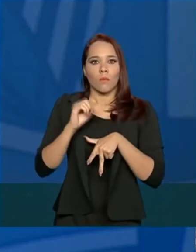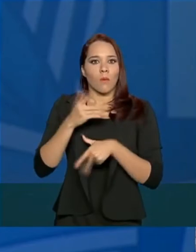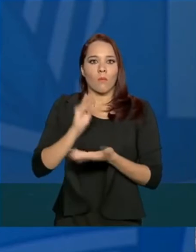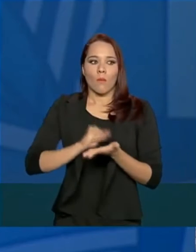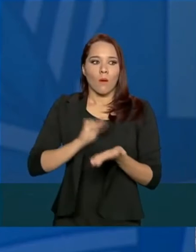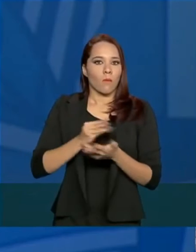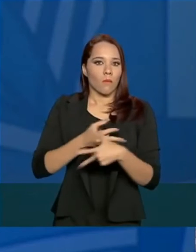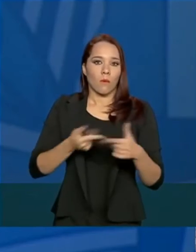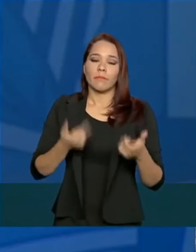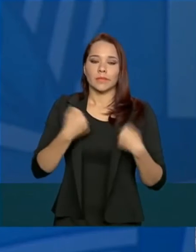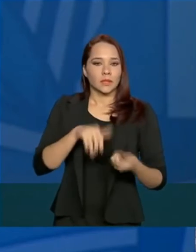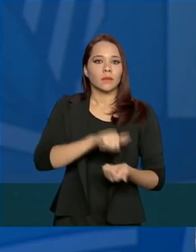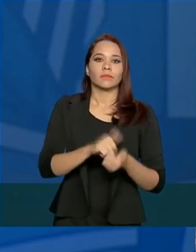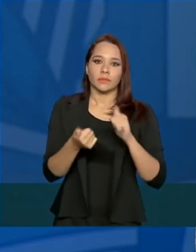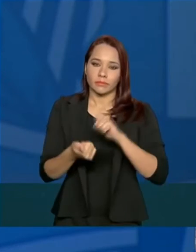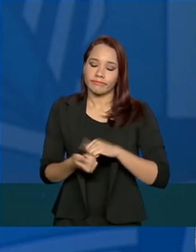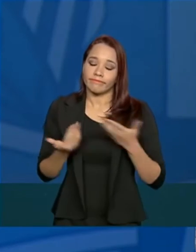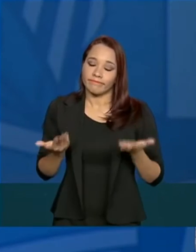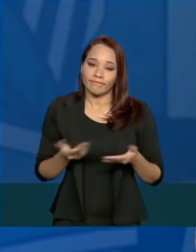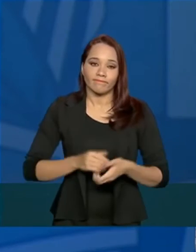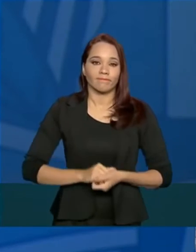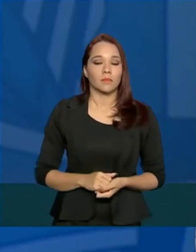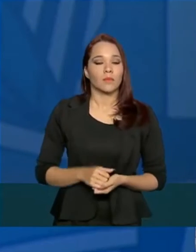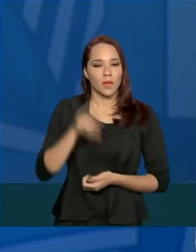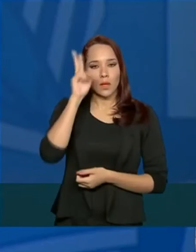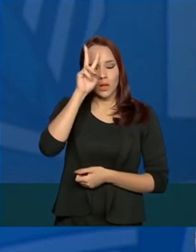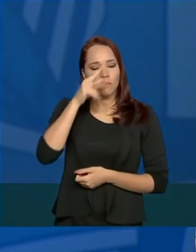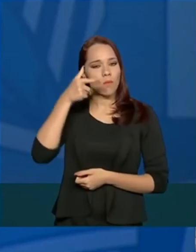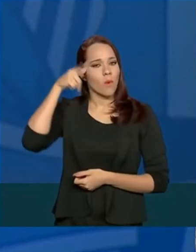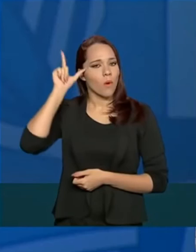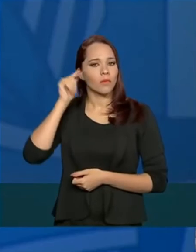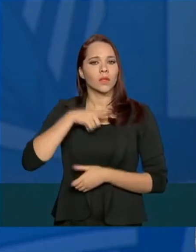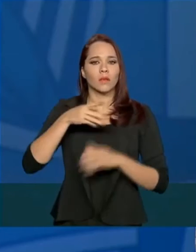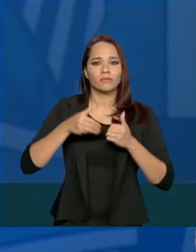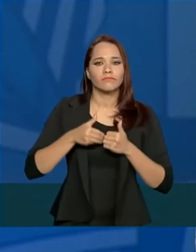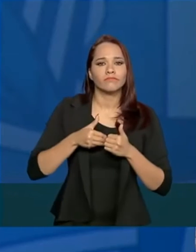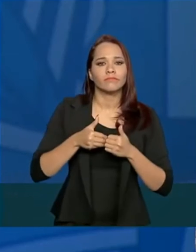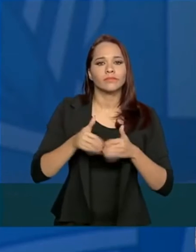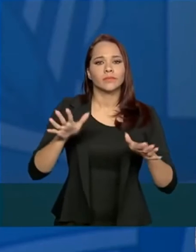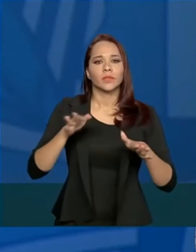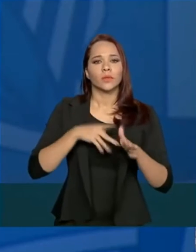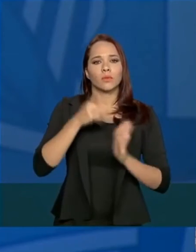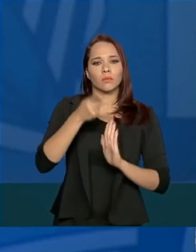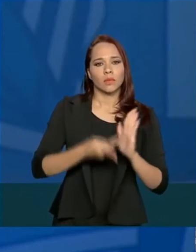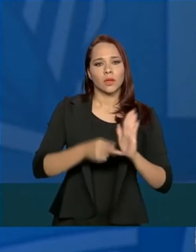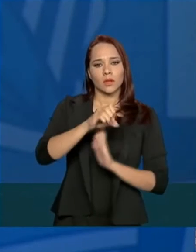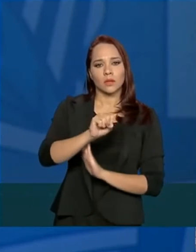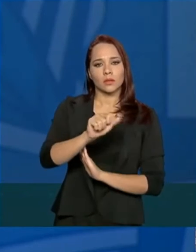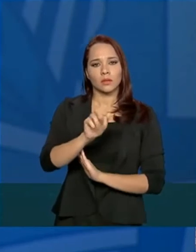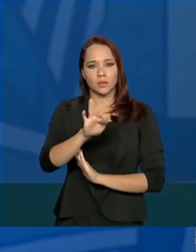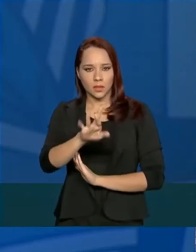vai ter que flexibilizar. Agora eu lembro que é o caso, ontem nós tivemos o lançamento do Plano Safra